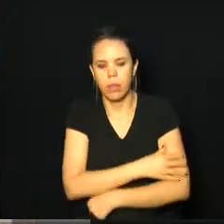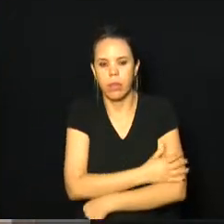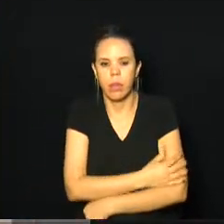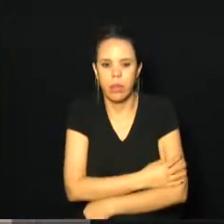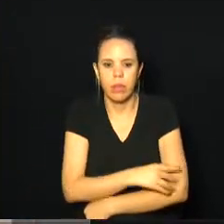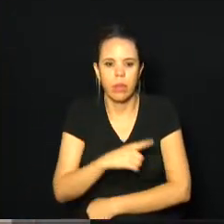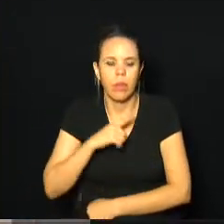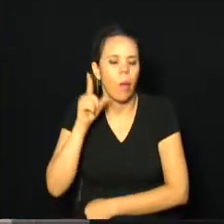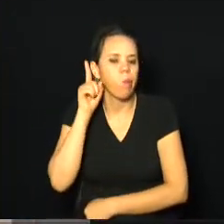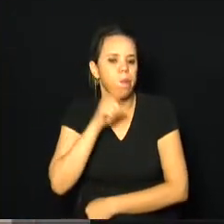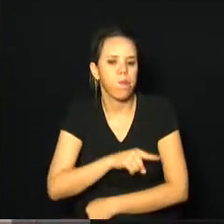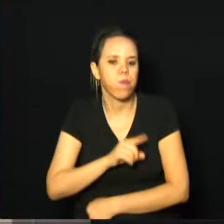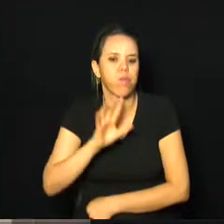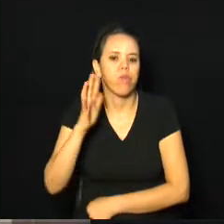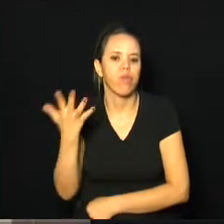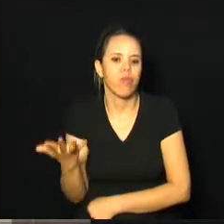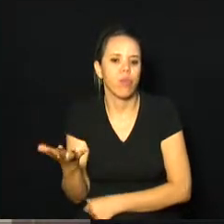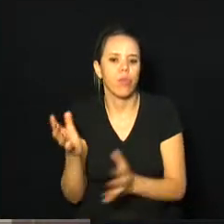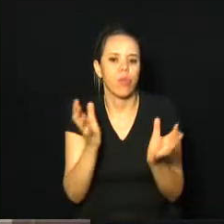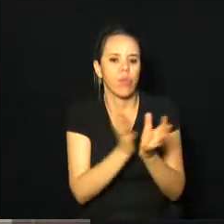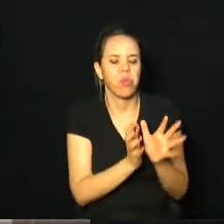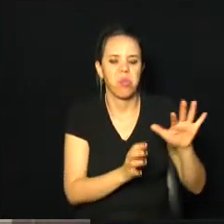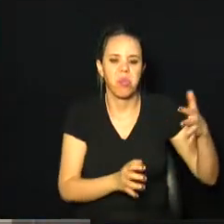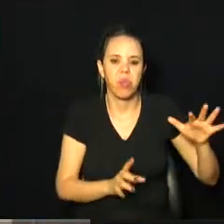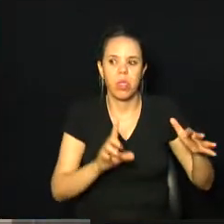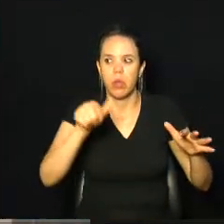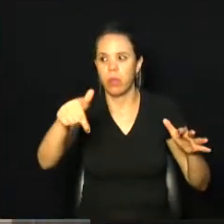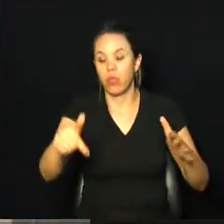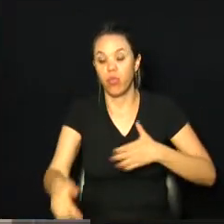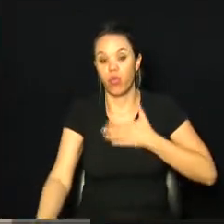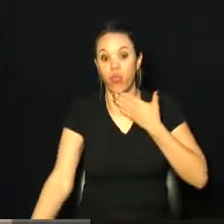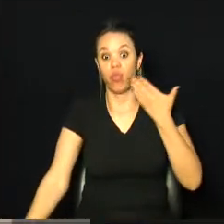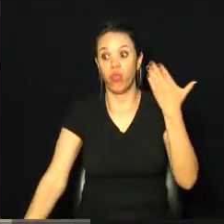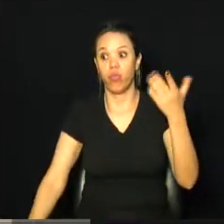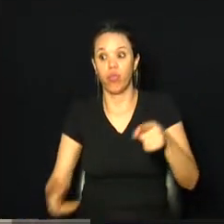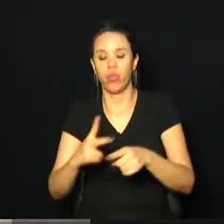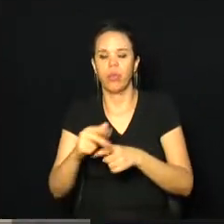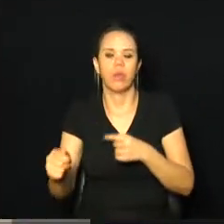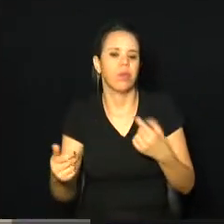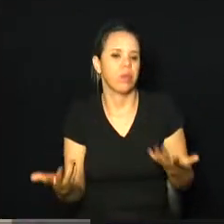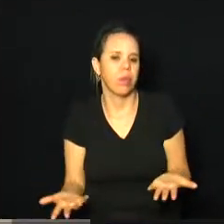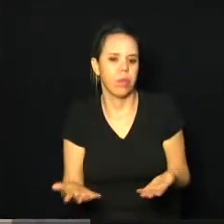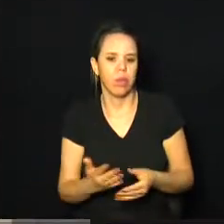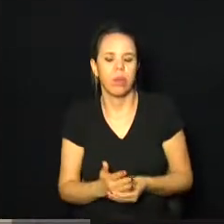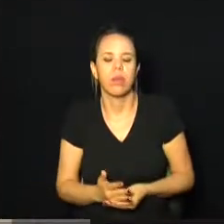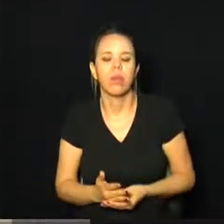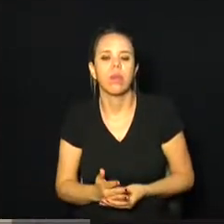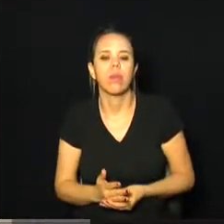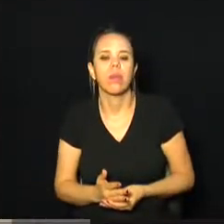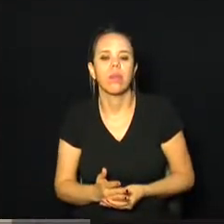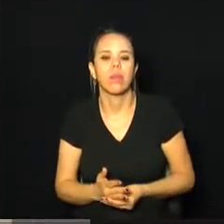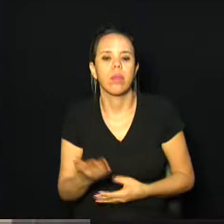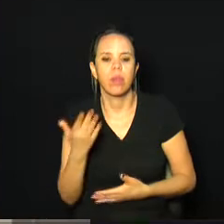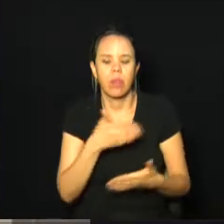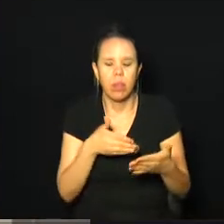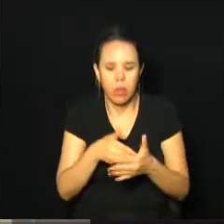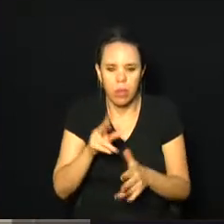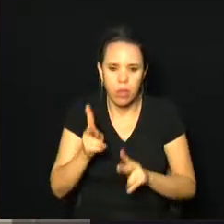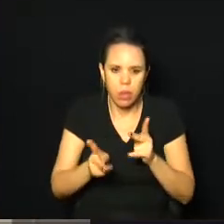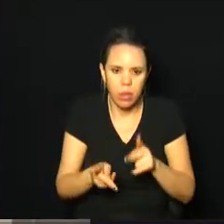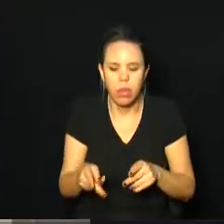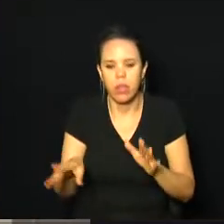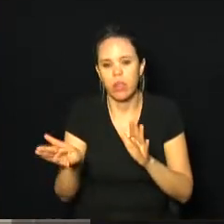tem os Estados Unidos que, de repente, já está com o time mais ou menos, depois chega na Olimpíada, joga, e muito, né, atrapalha sempre, ou está